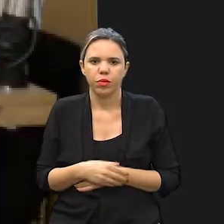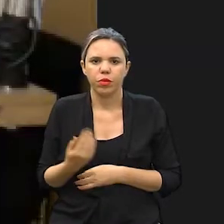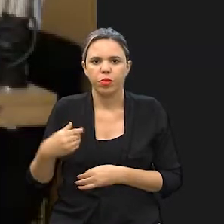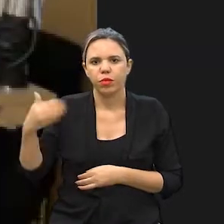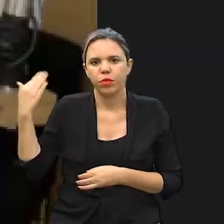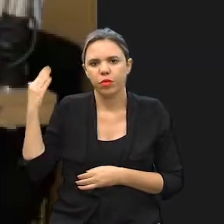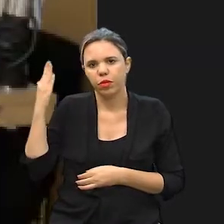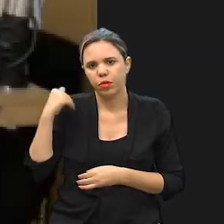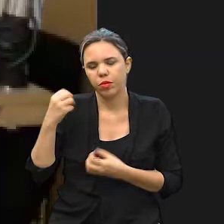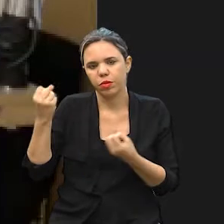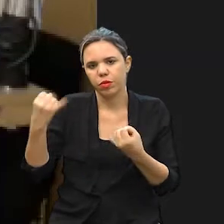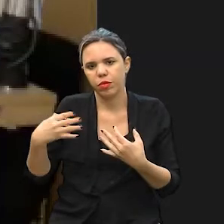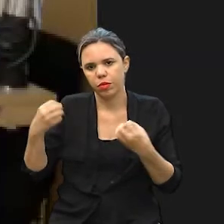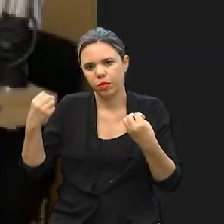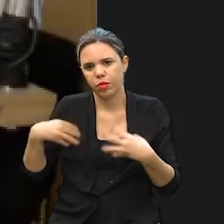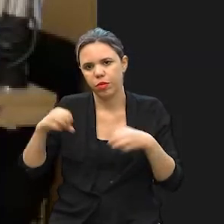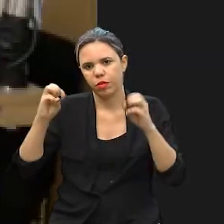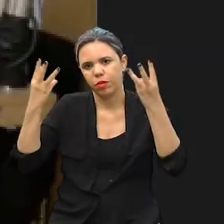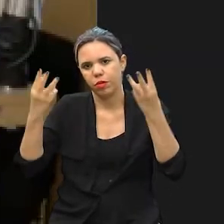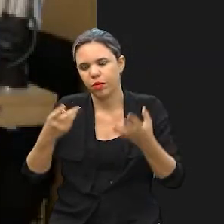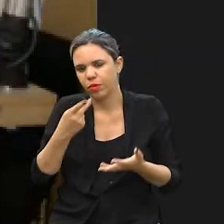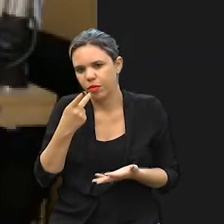Rapaz, você sabe que eu explico isso no show?